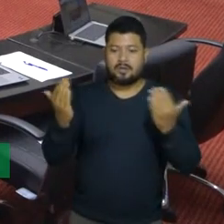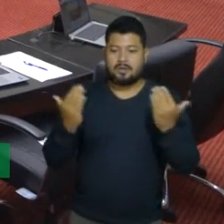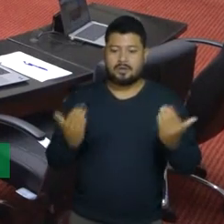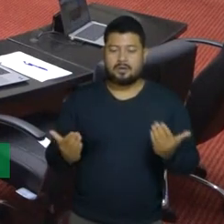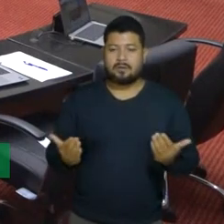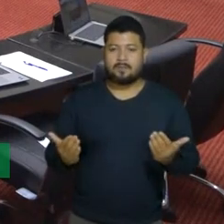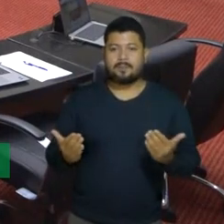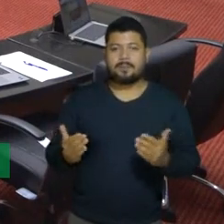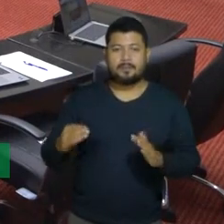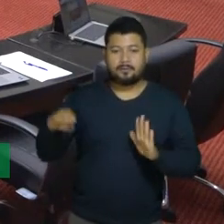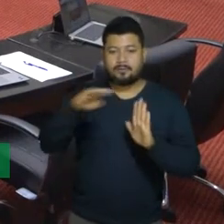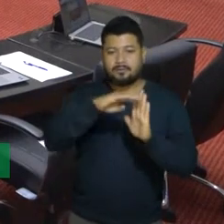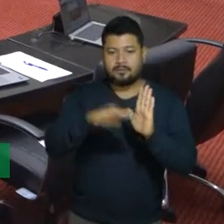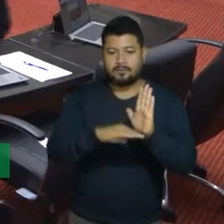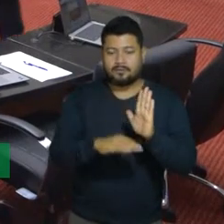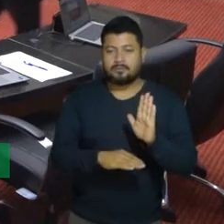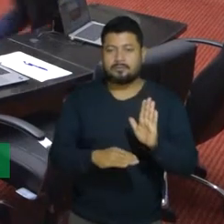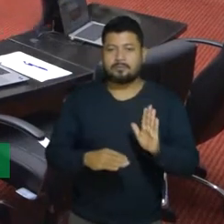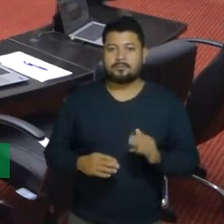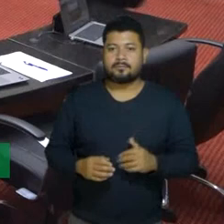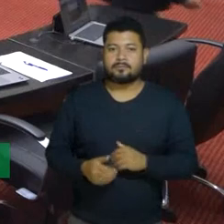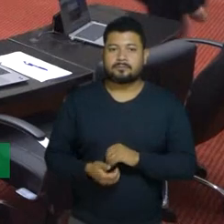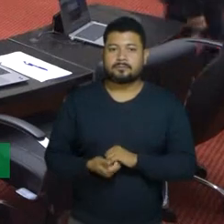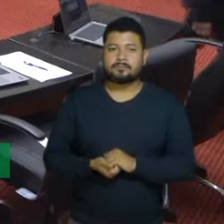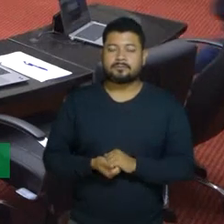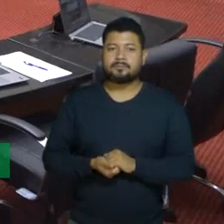para o dia de hoje.